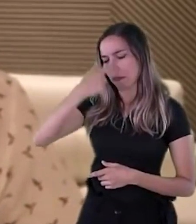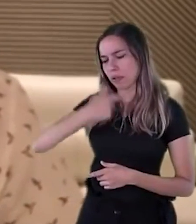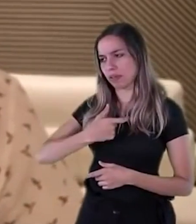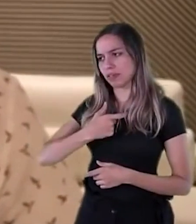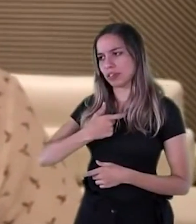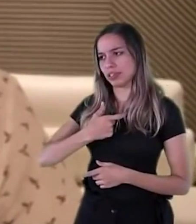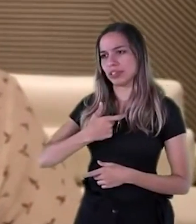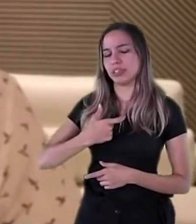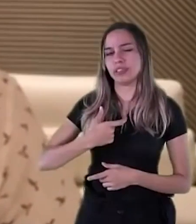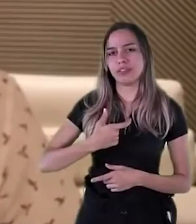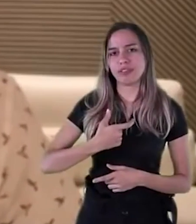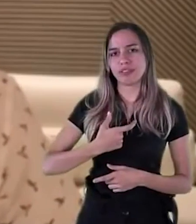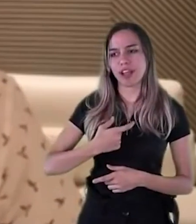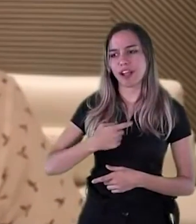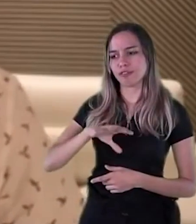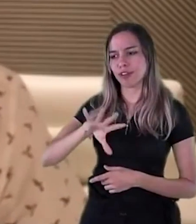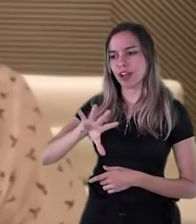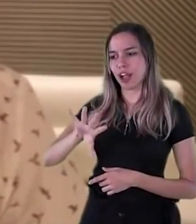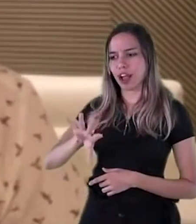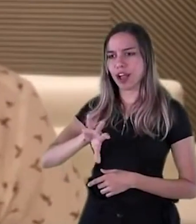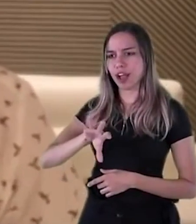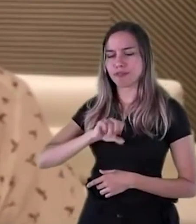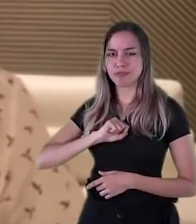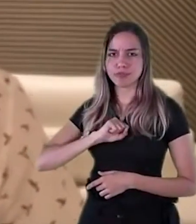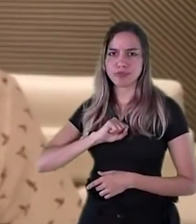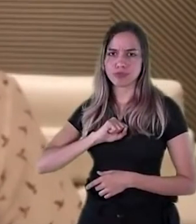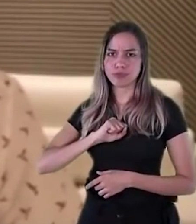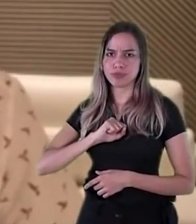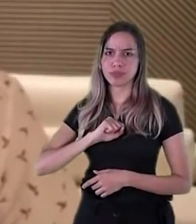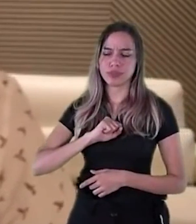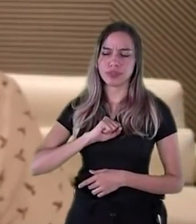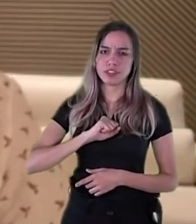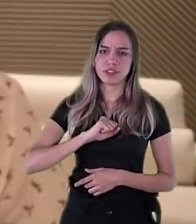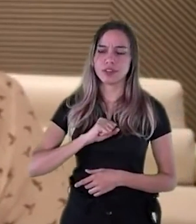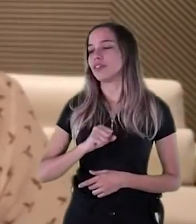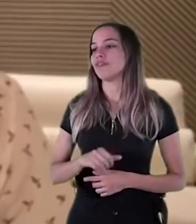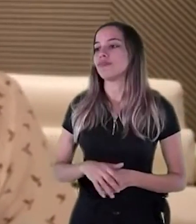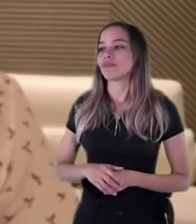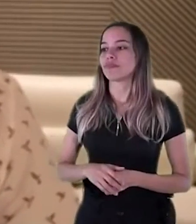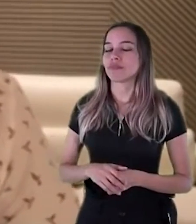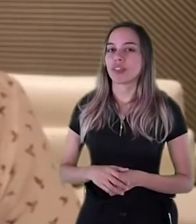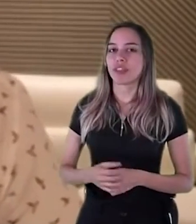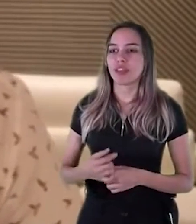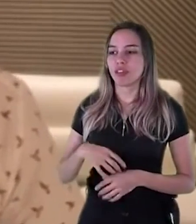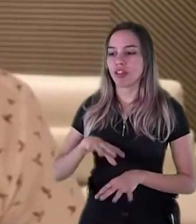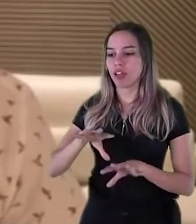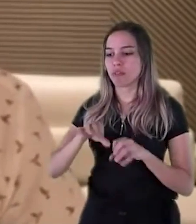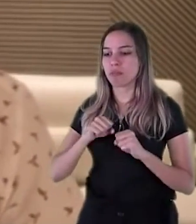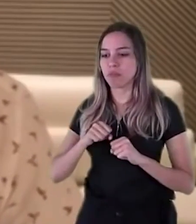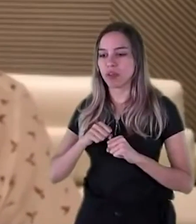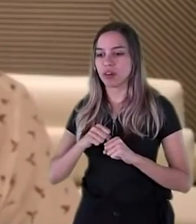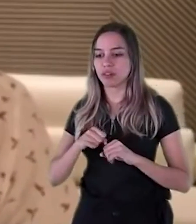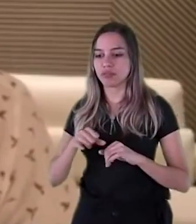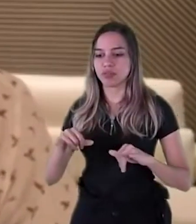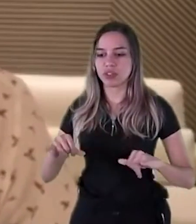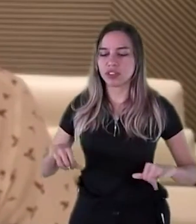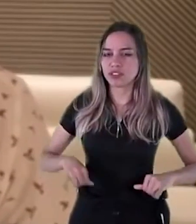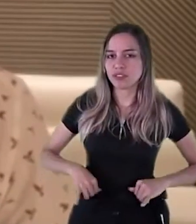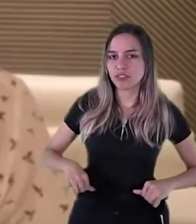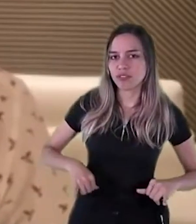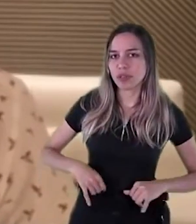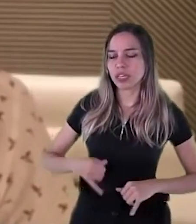tem, a gente nutrir ressentimentos, mágoas, e a gente se configurar e